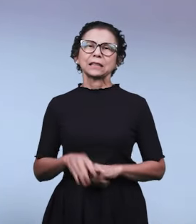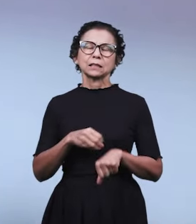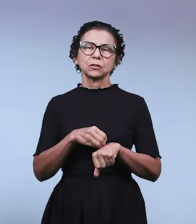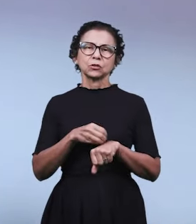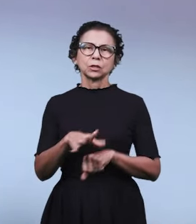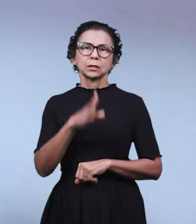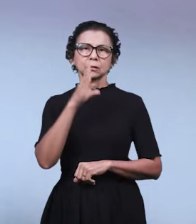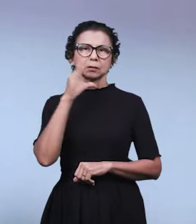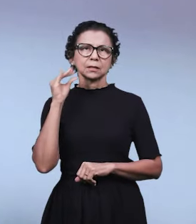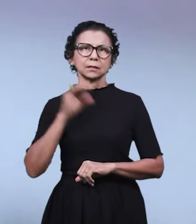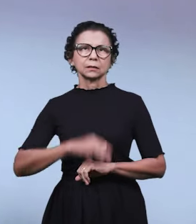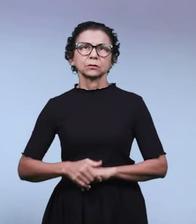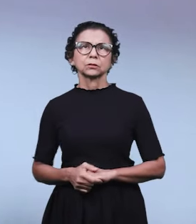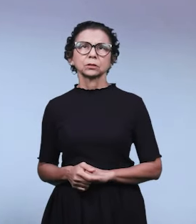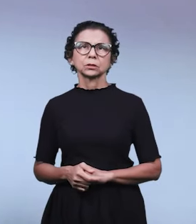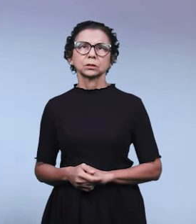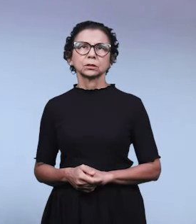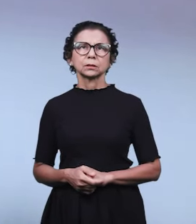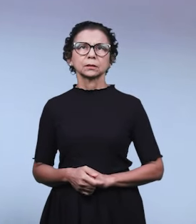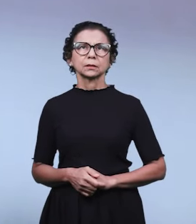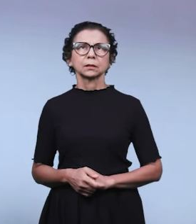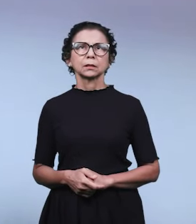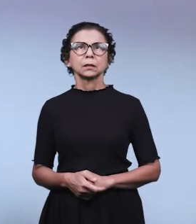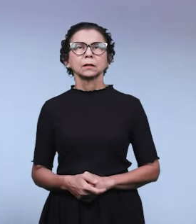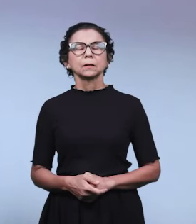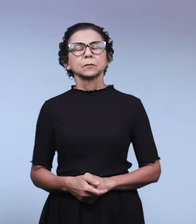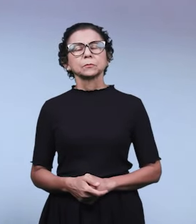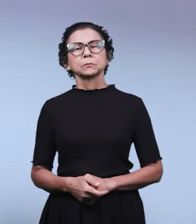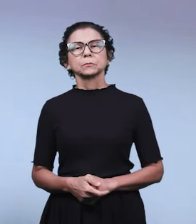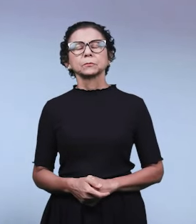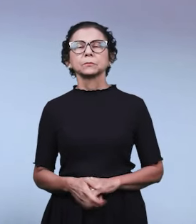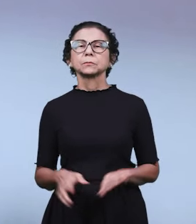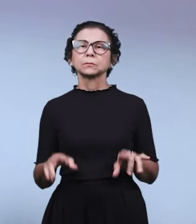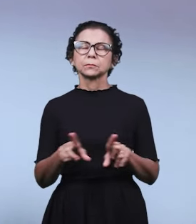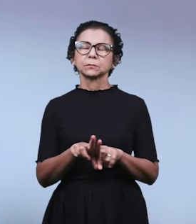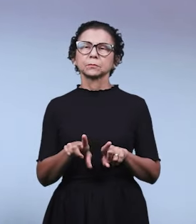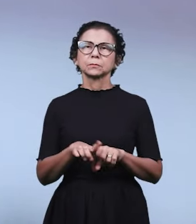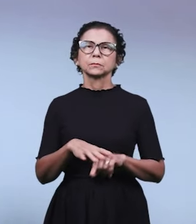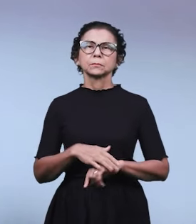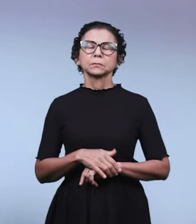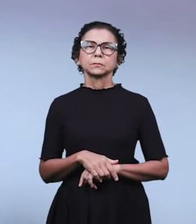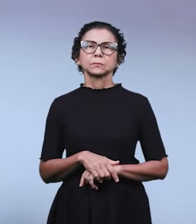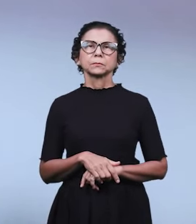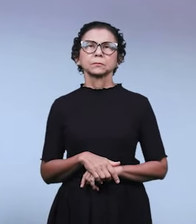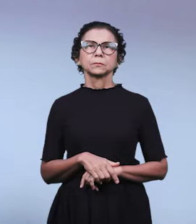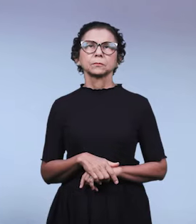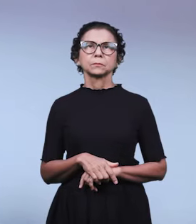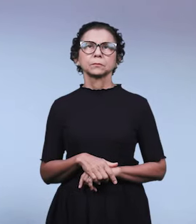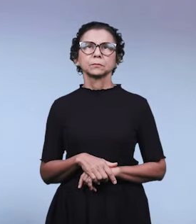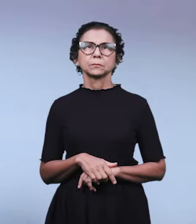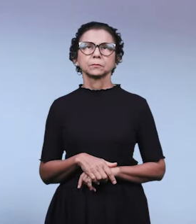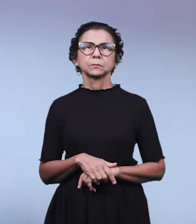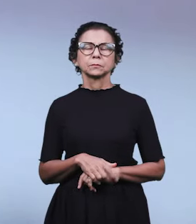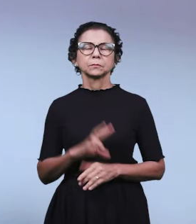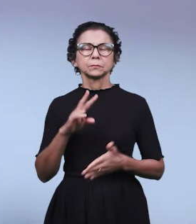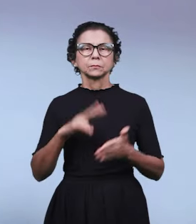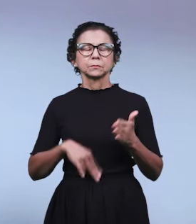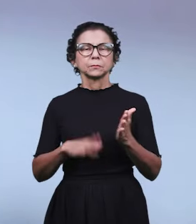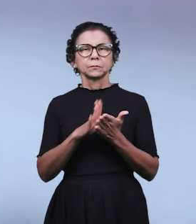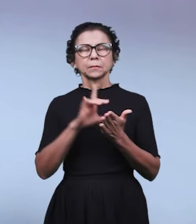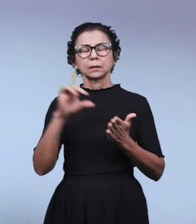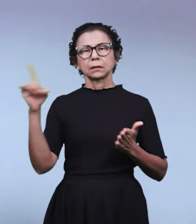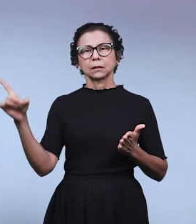muito abençoada. E em relação a isso, nós também vamos ler agora um texto que se encontra